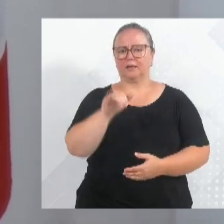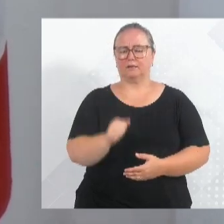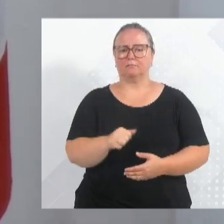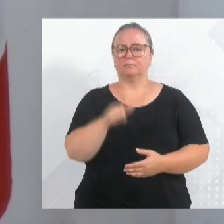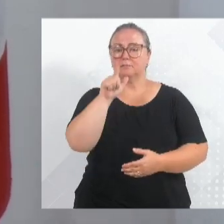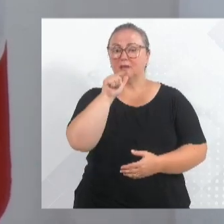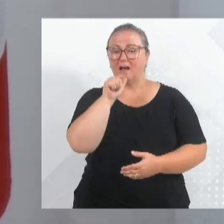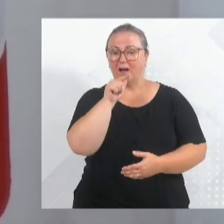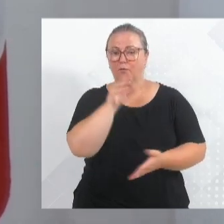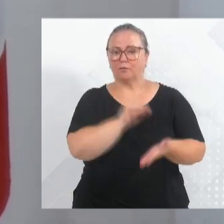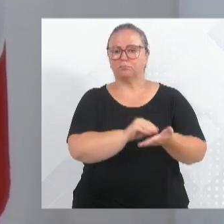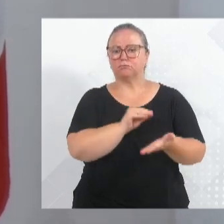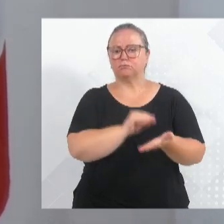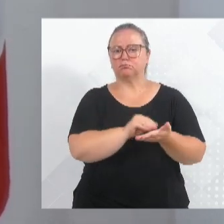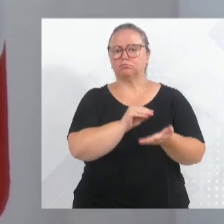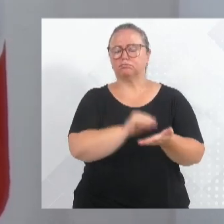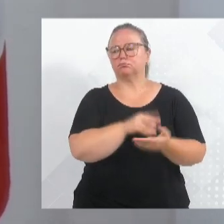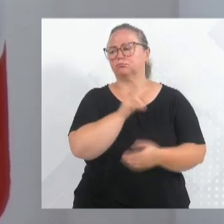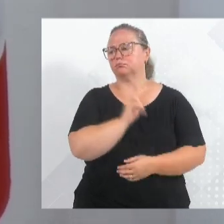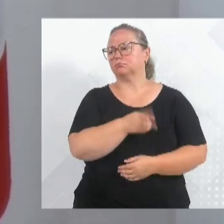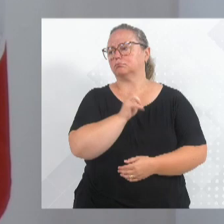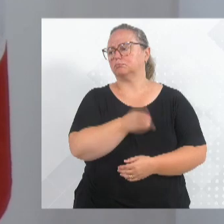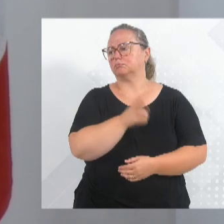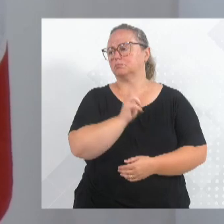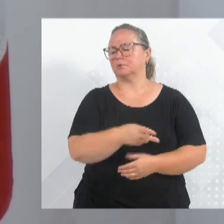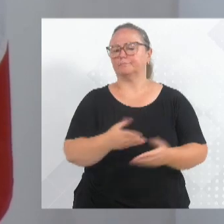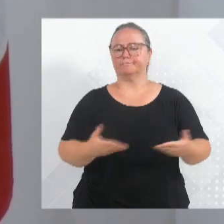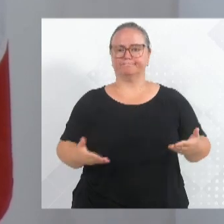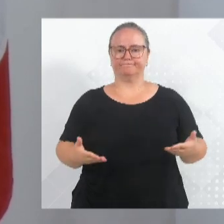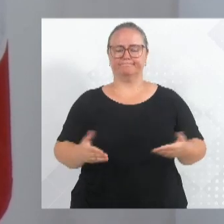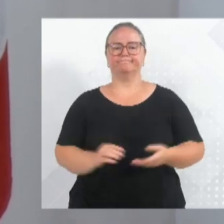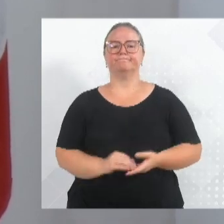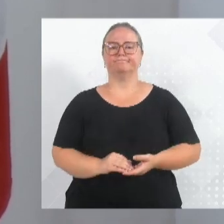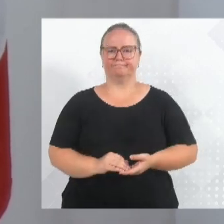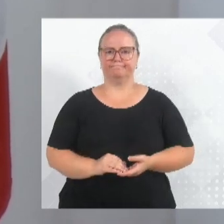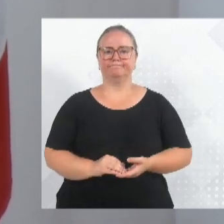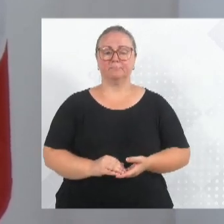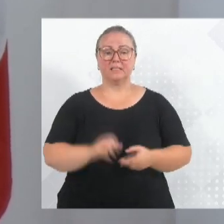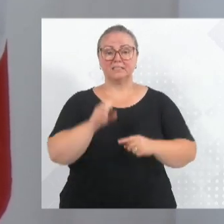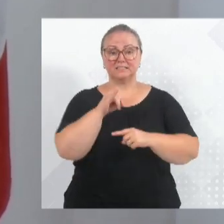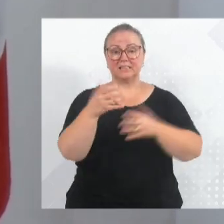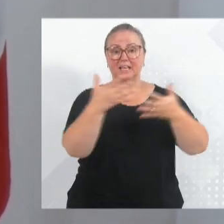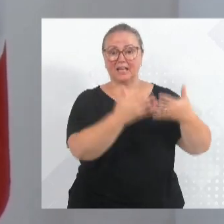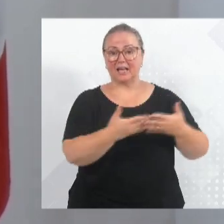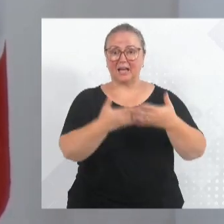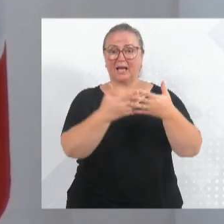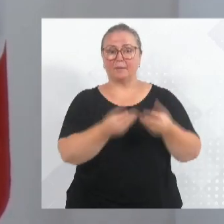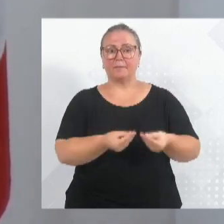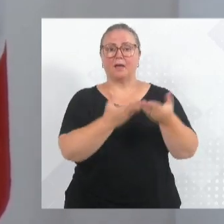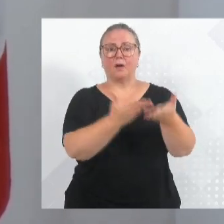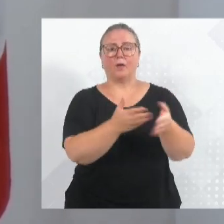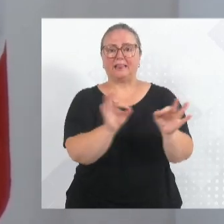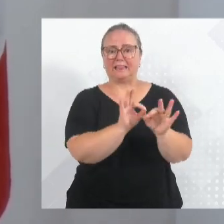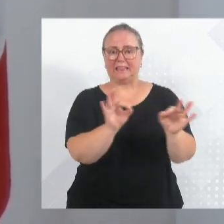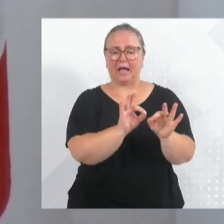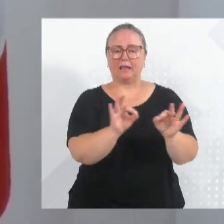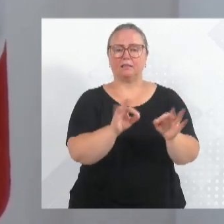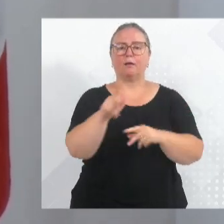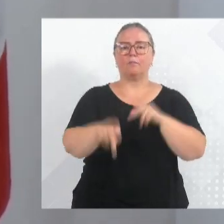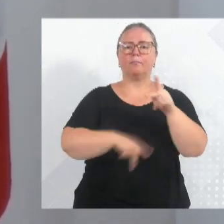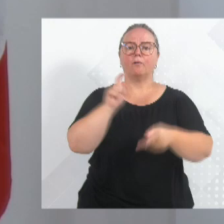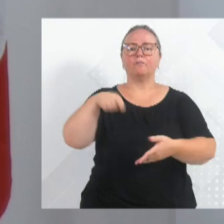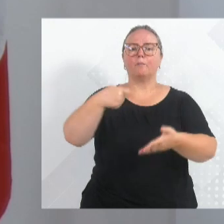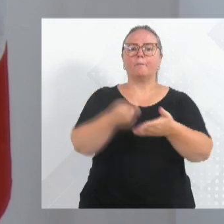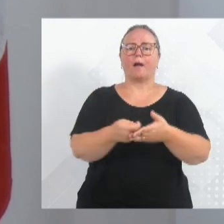é só nesse período, falta o ano inteiro. Se não é socorrer lá, o povo fica a míngua lá, pagando a conta de